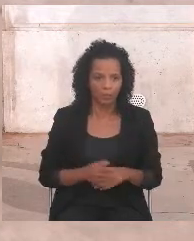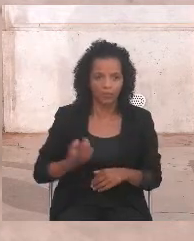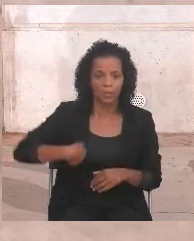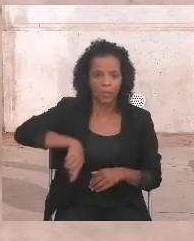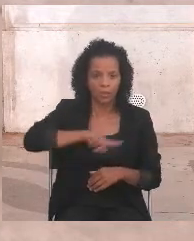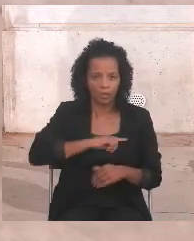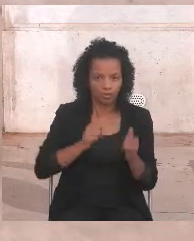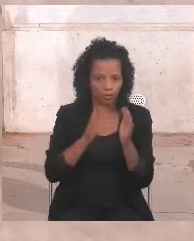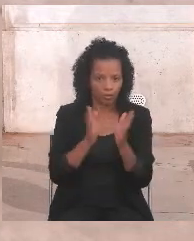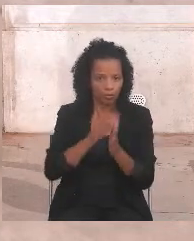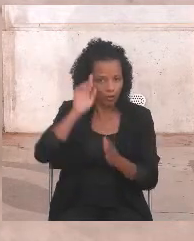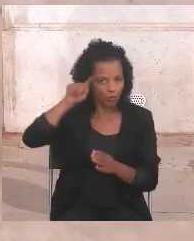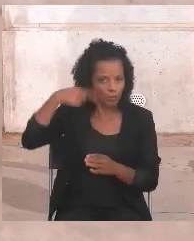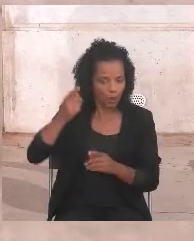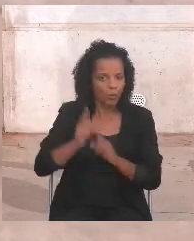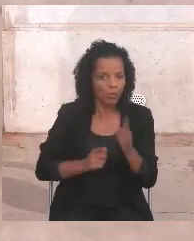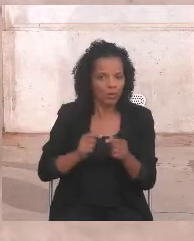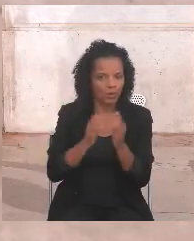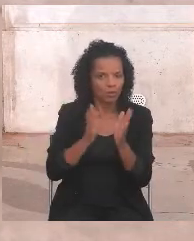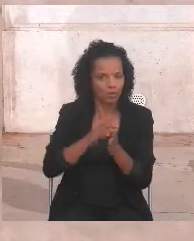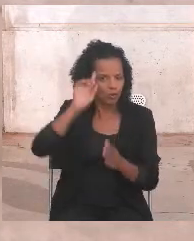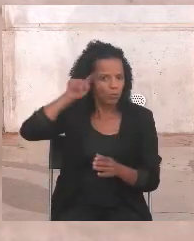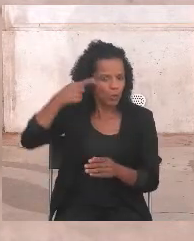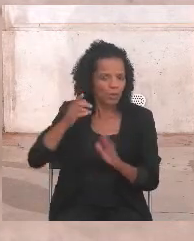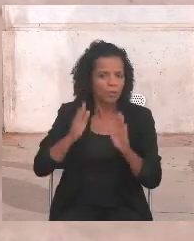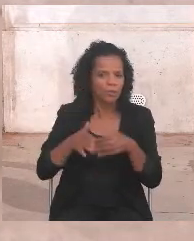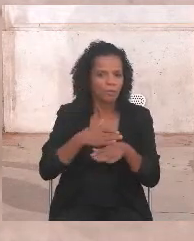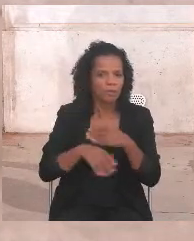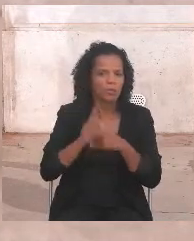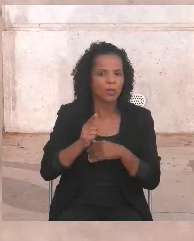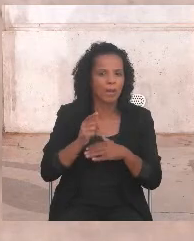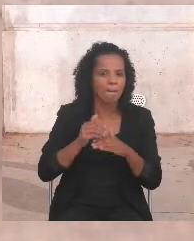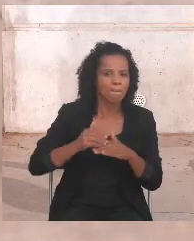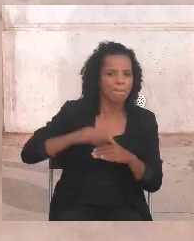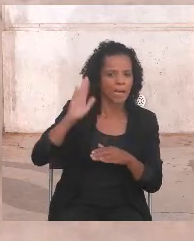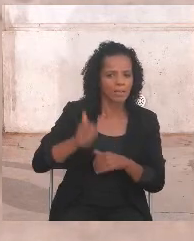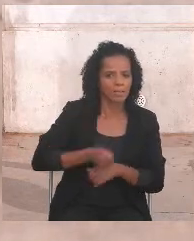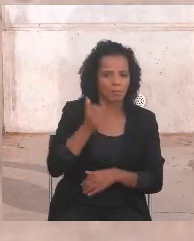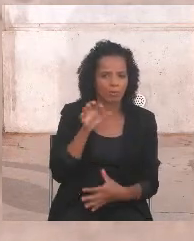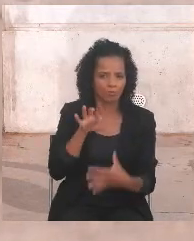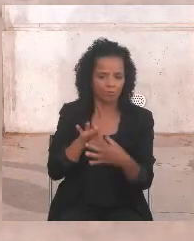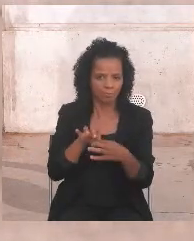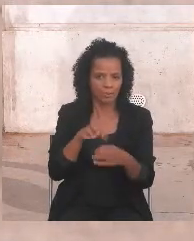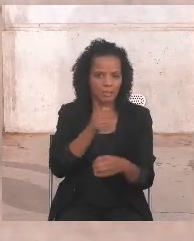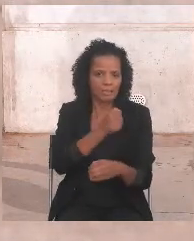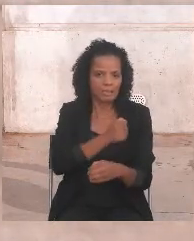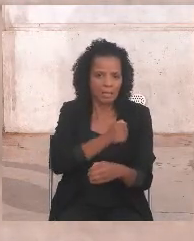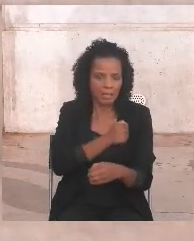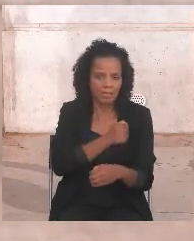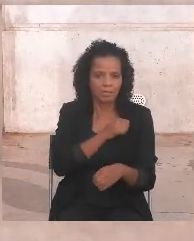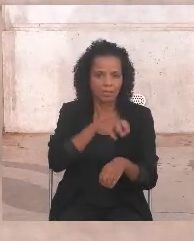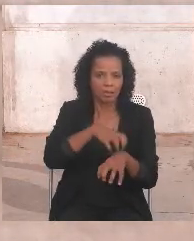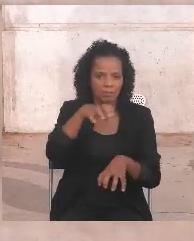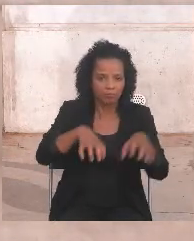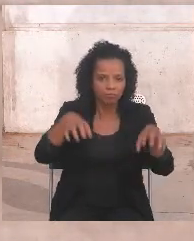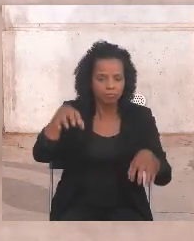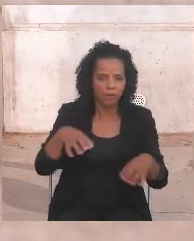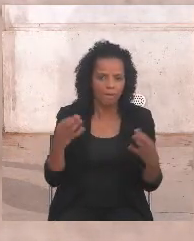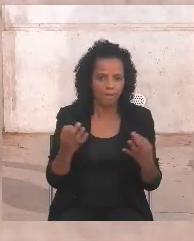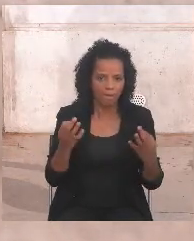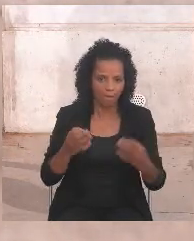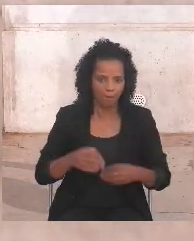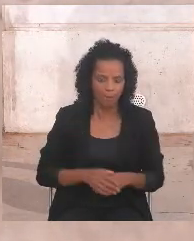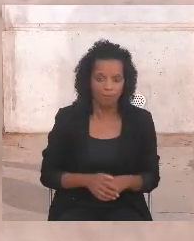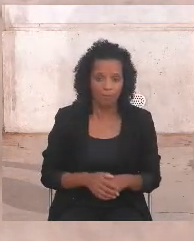Estamos todos conscientes. Todos conscientes que é preciso fazer mais e melhor em matéria de habitação e urbanismo. Houve,